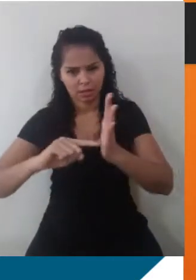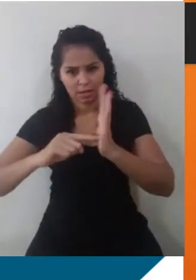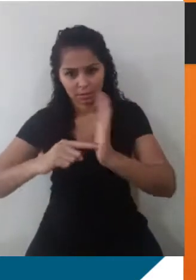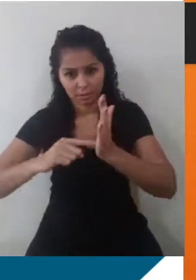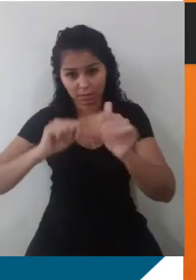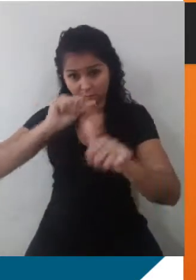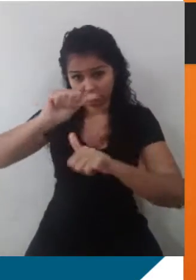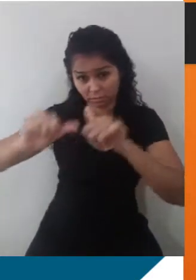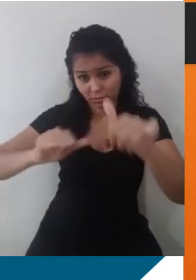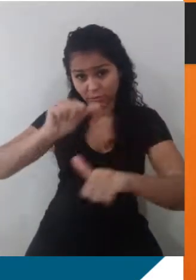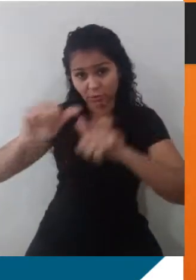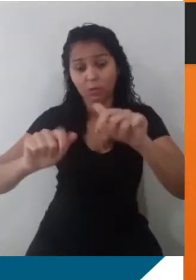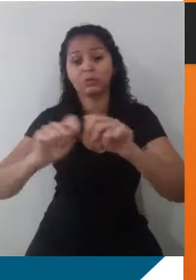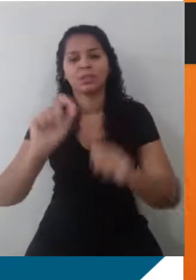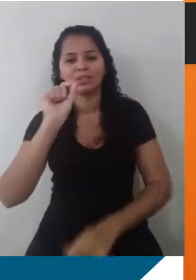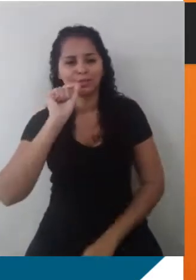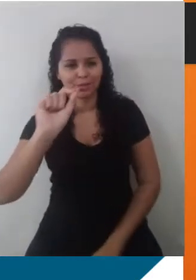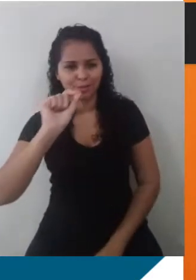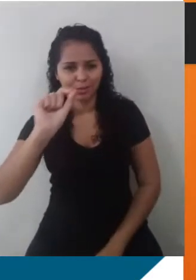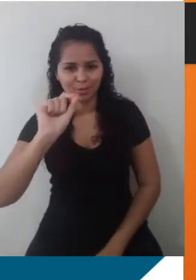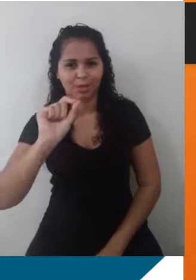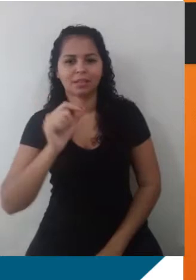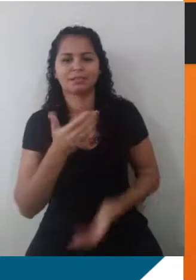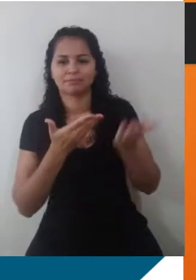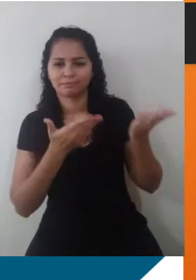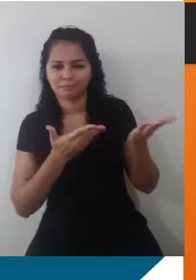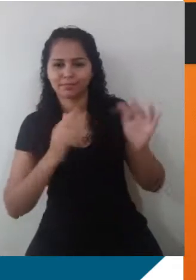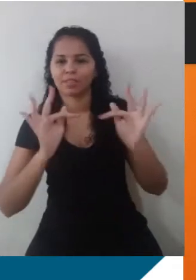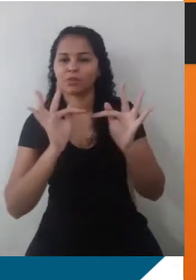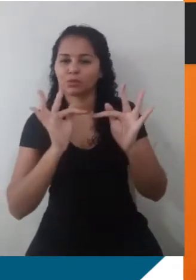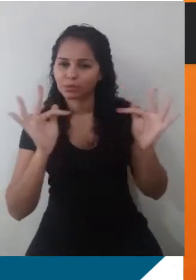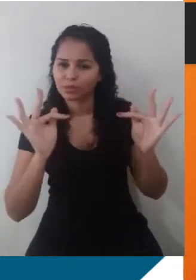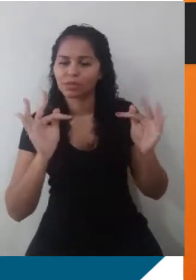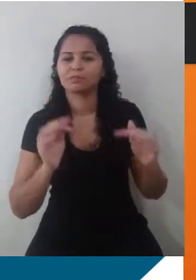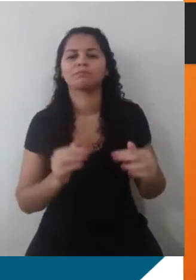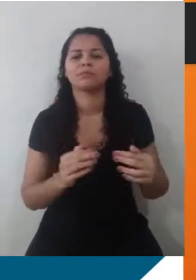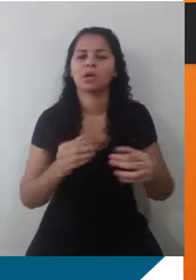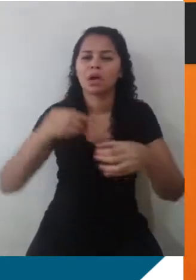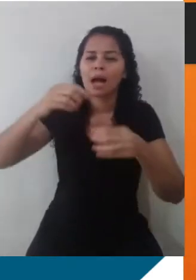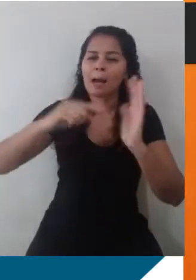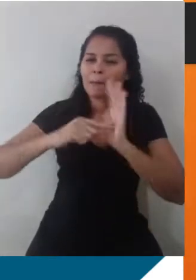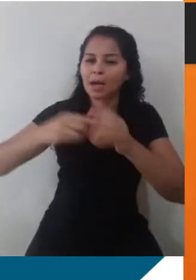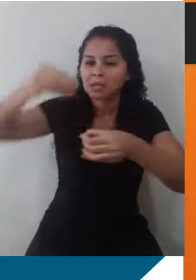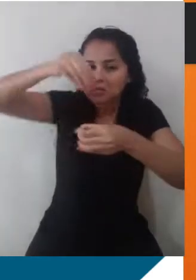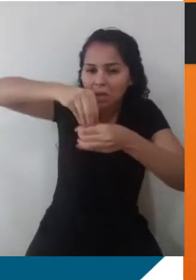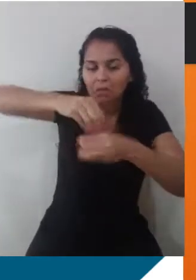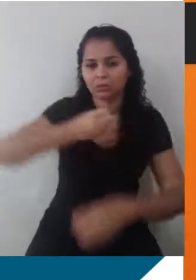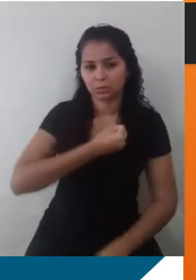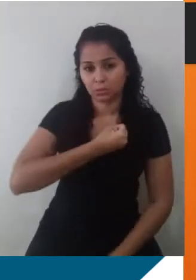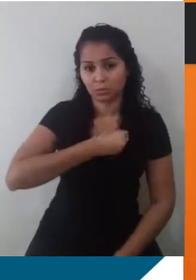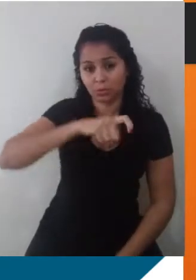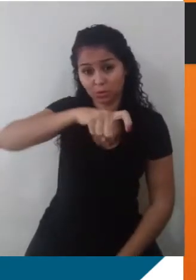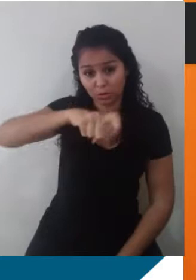máquina transformadora faz corresponde a esta função. Ela recebe os valores, que são atribuídos